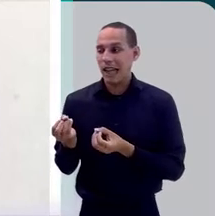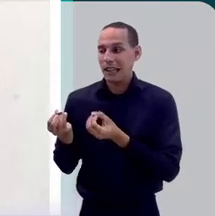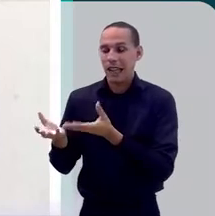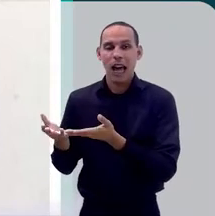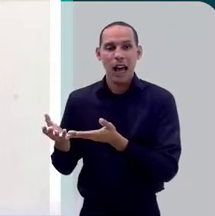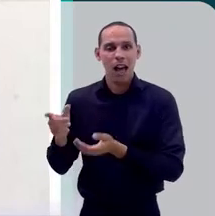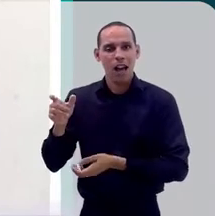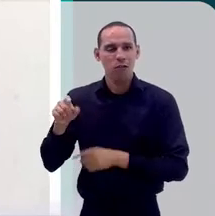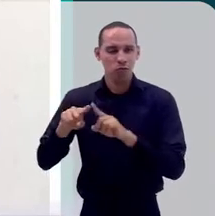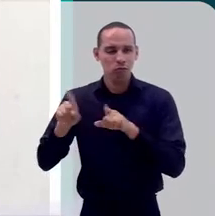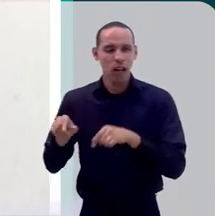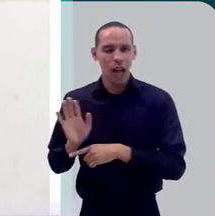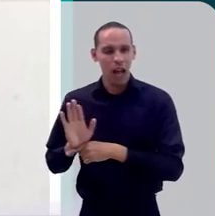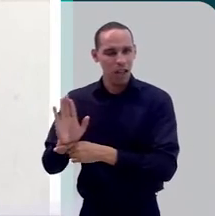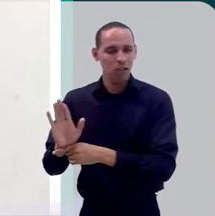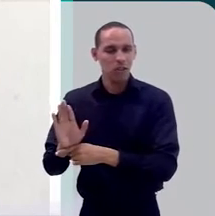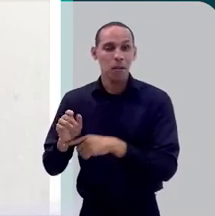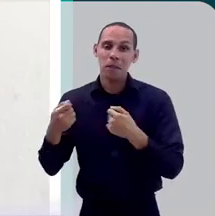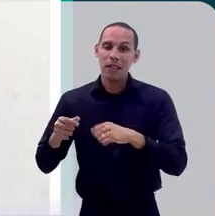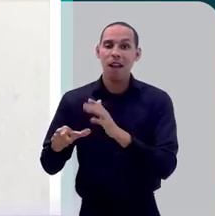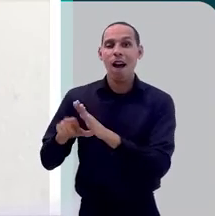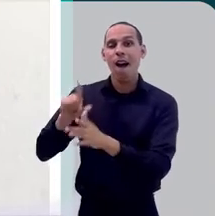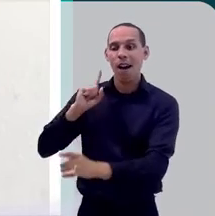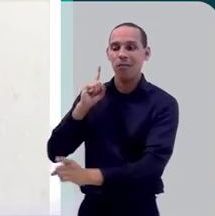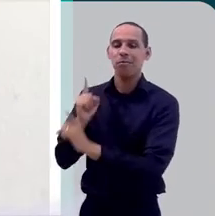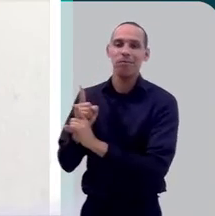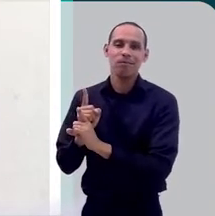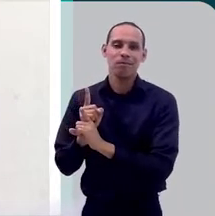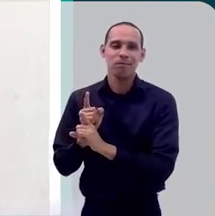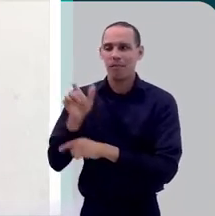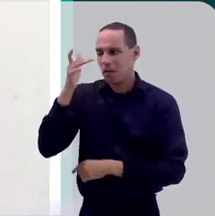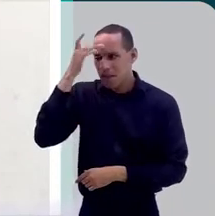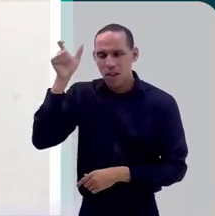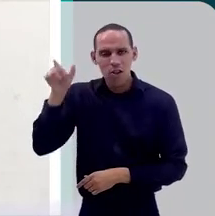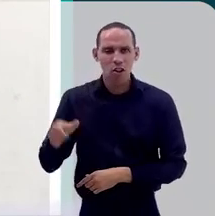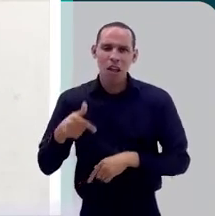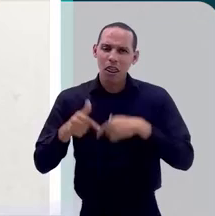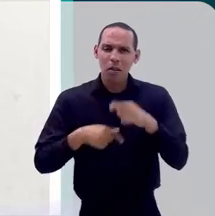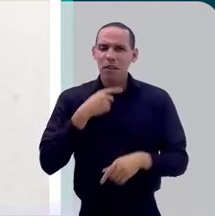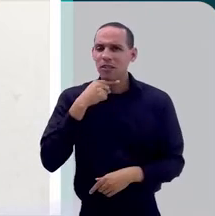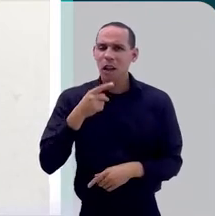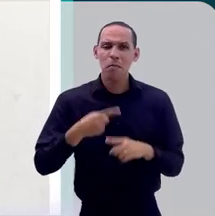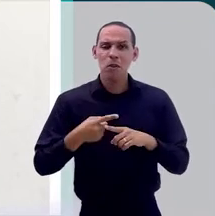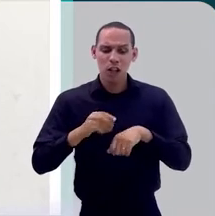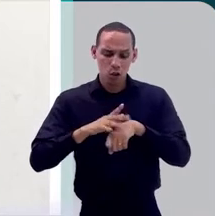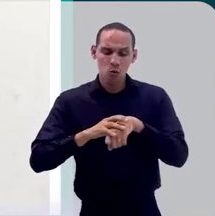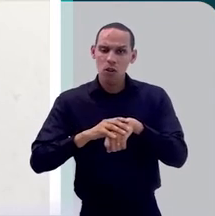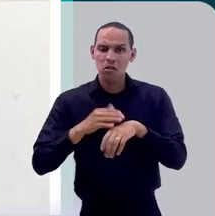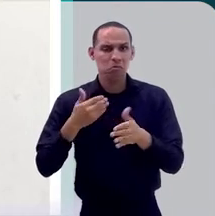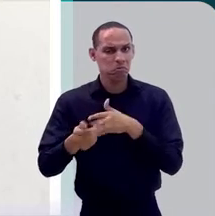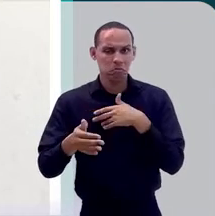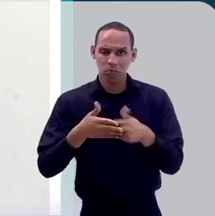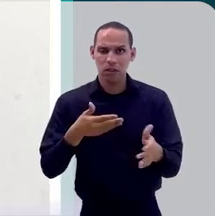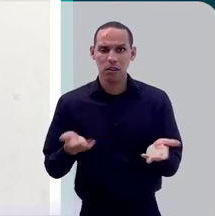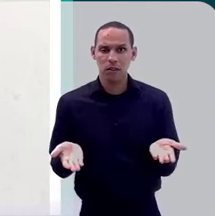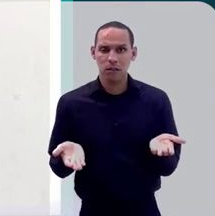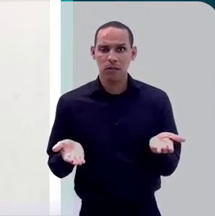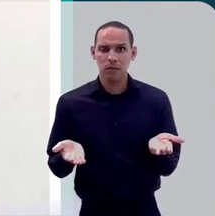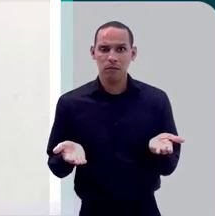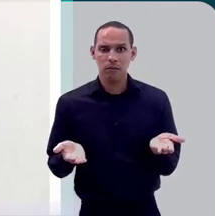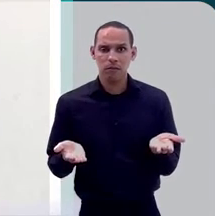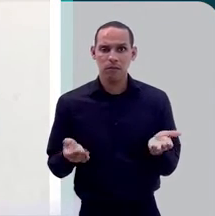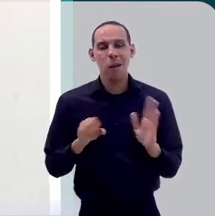benefício, tem que ser constatado. Se alguém fica incapaz de trabalhar por qualquer doença